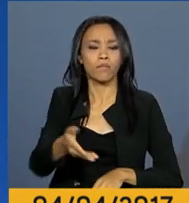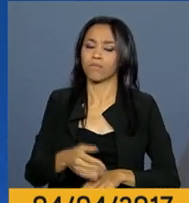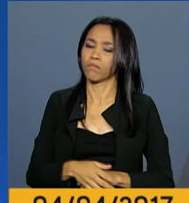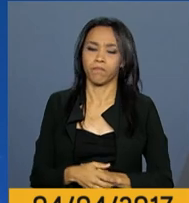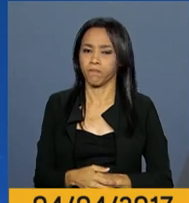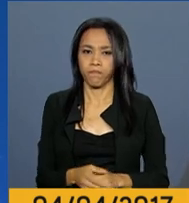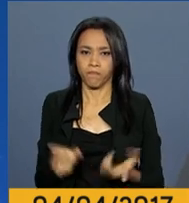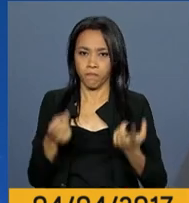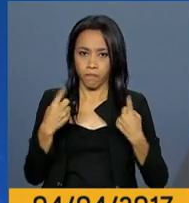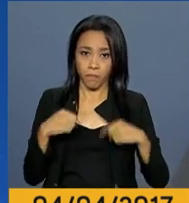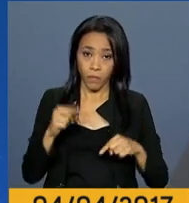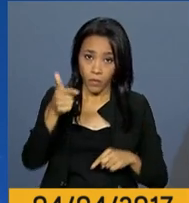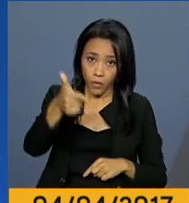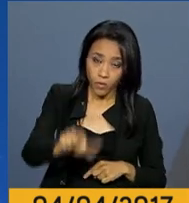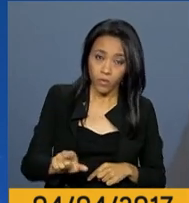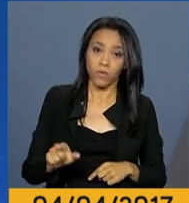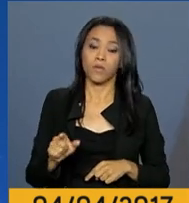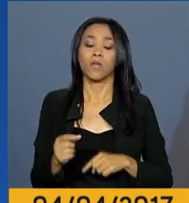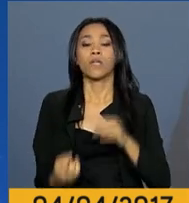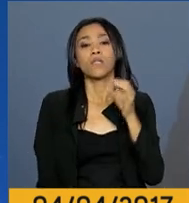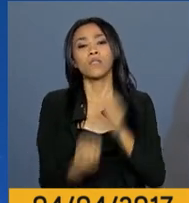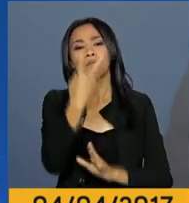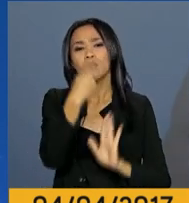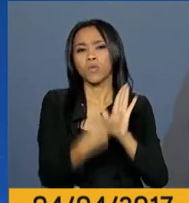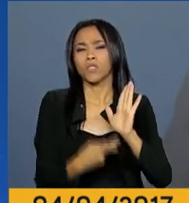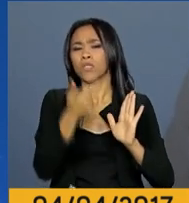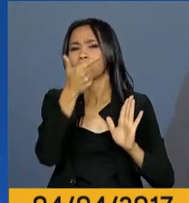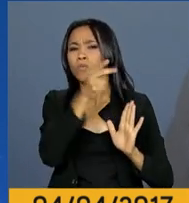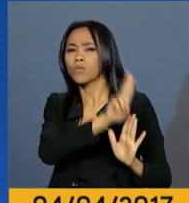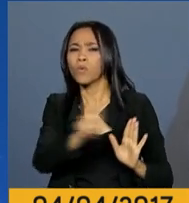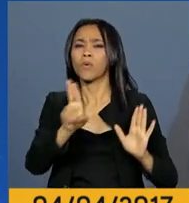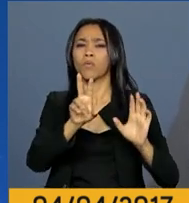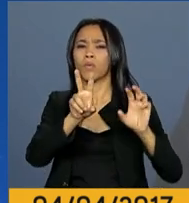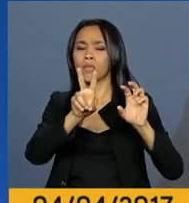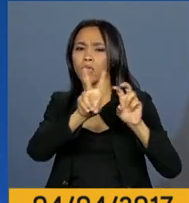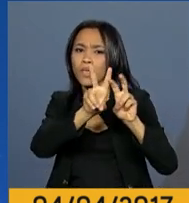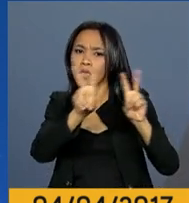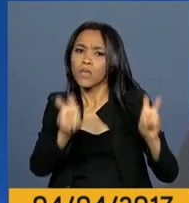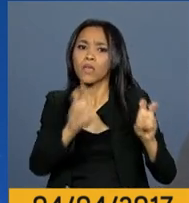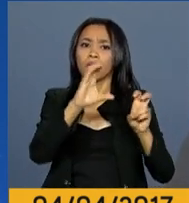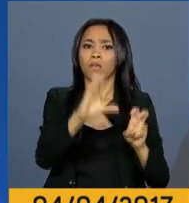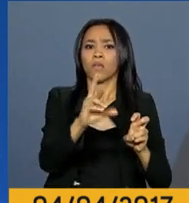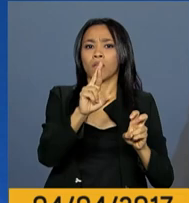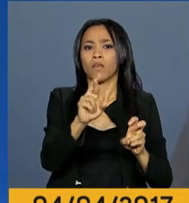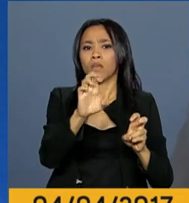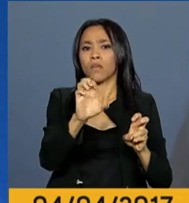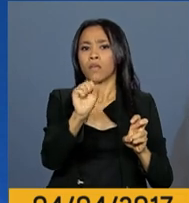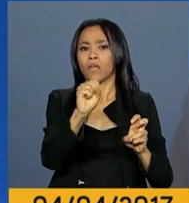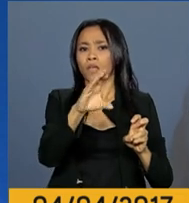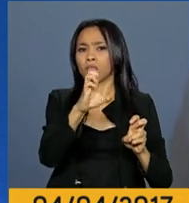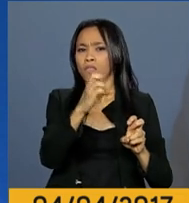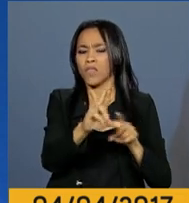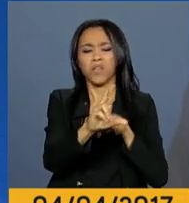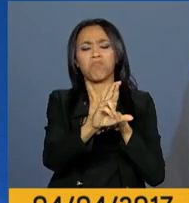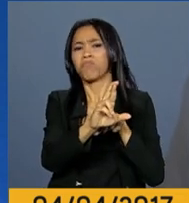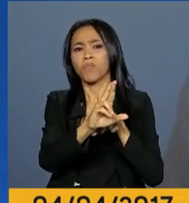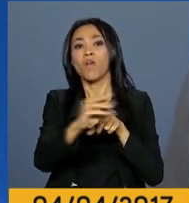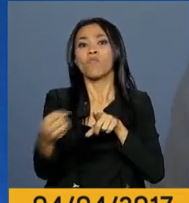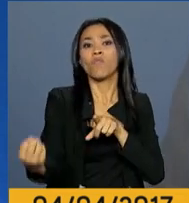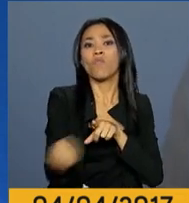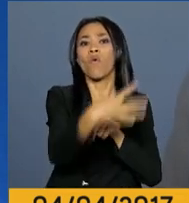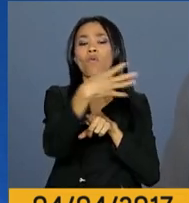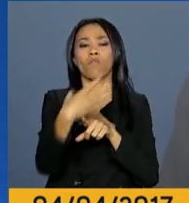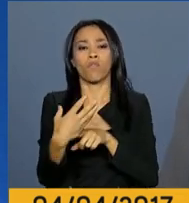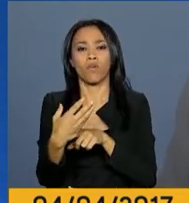dizer também, nós lançamos um projeto chamado Projeto Crescer, que é um novo modelo para concessões e privatizações